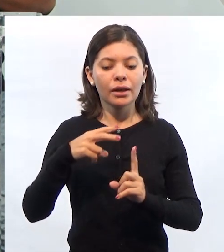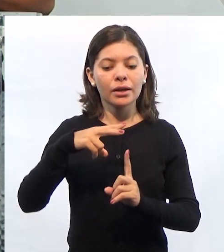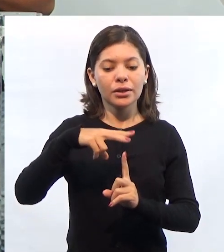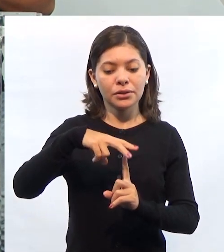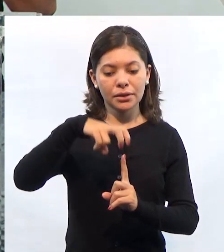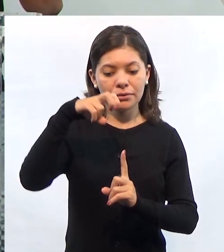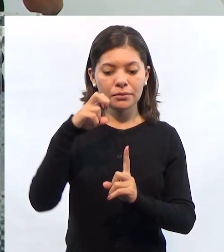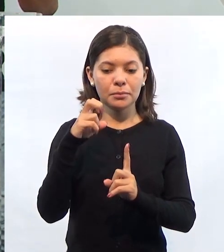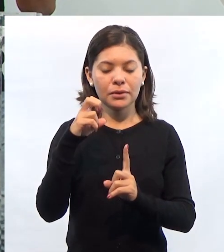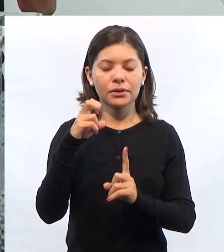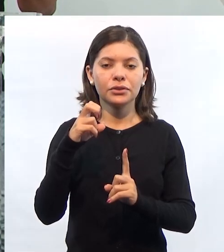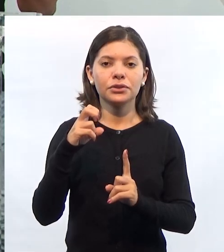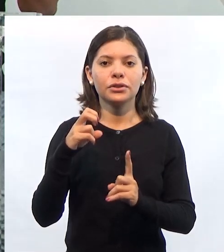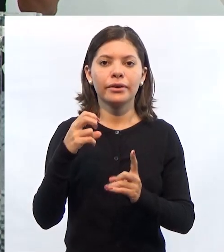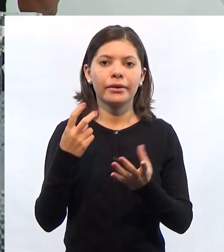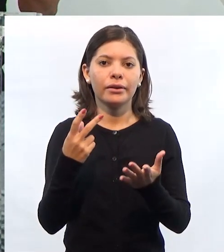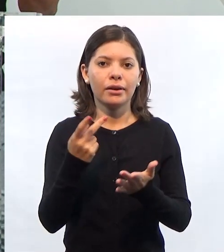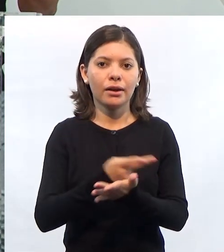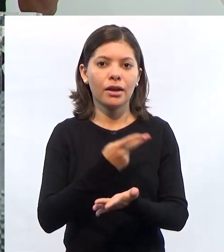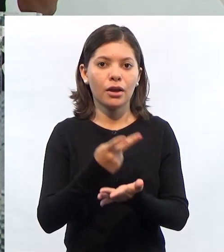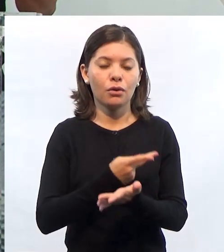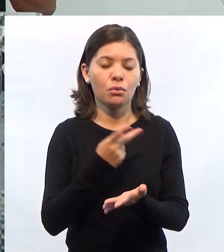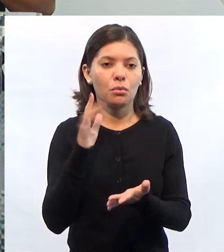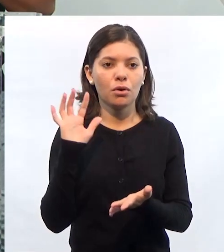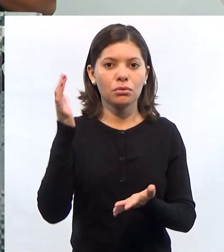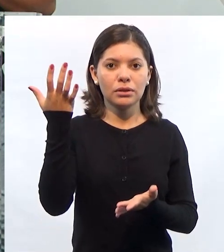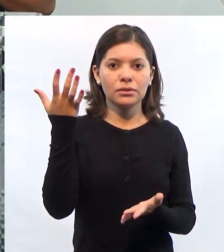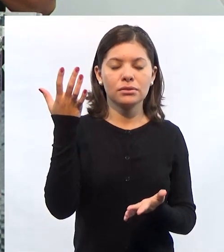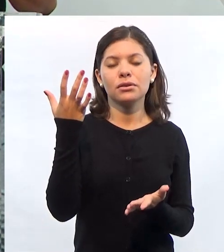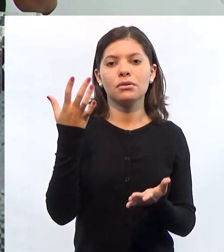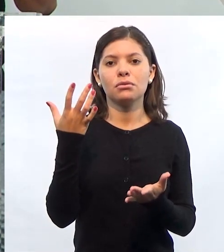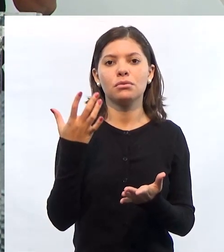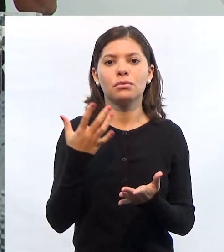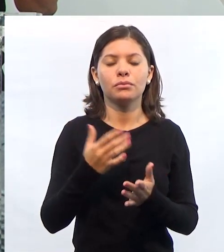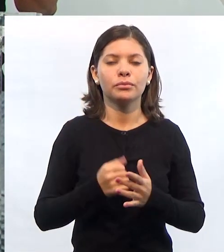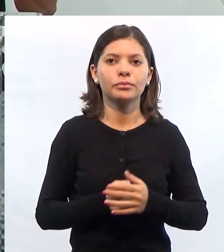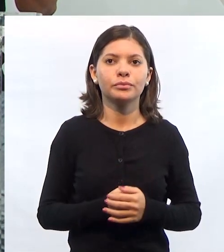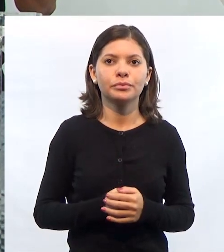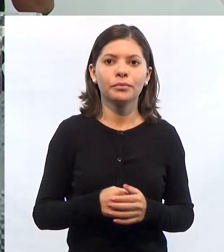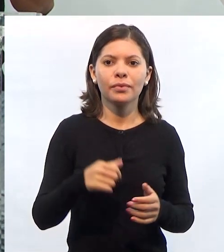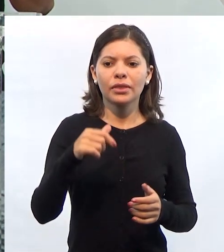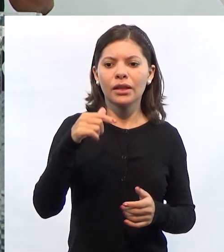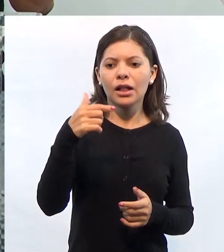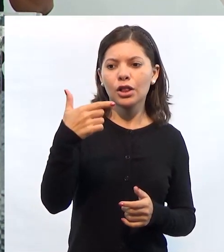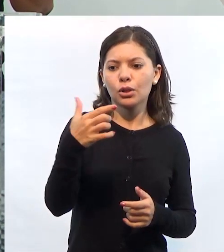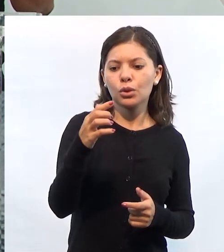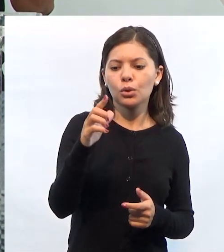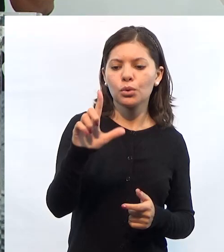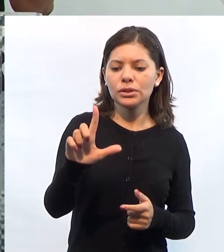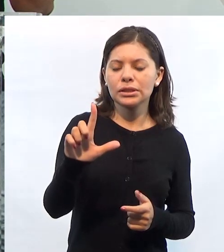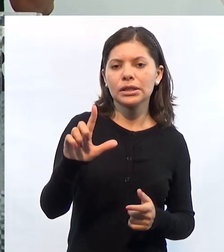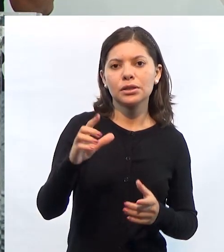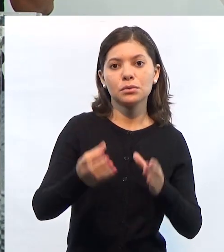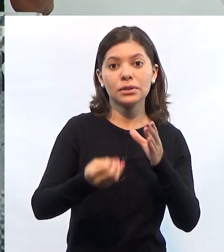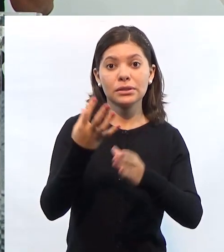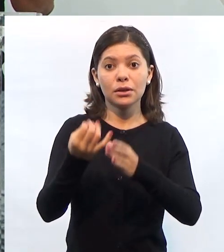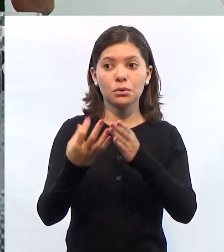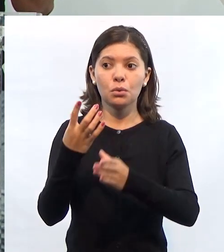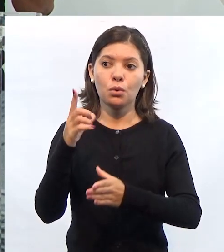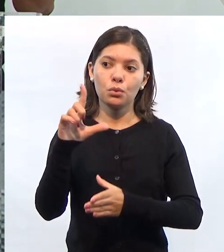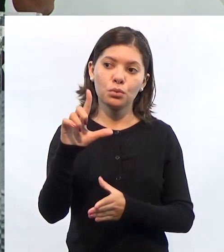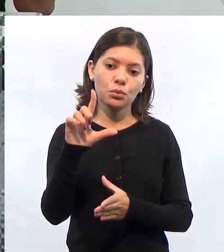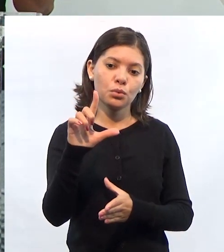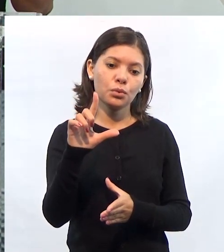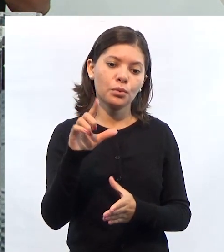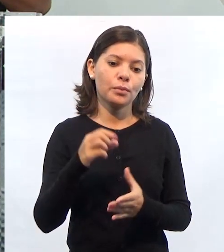E aí ocorreu um erro em que os as garrafas de refrigerante que deveriam sair com dois litros estavam saindo com